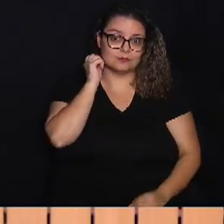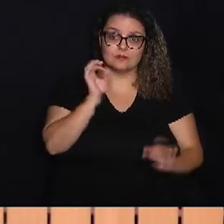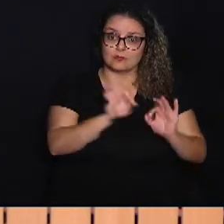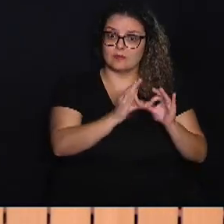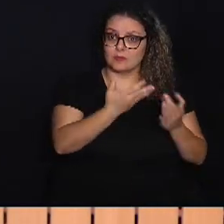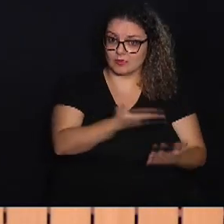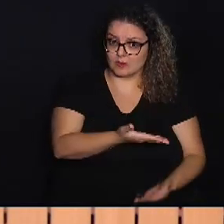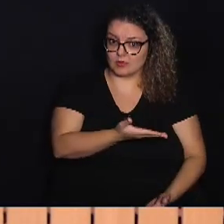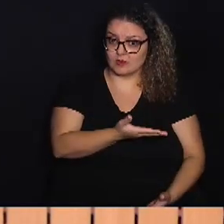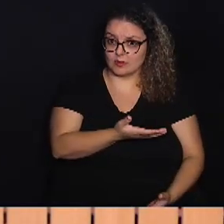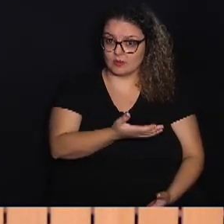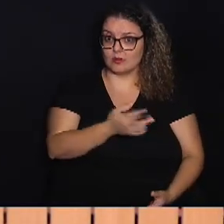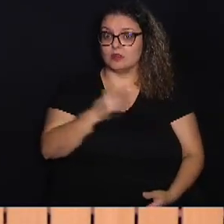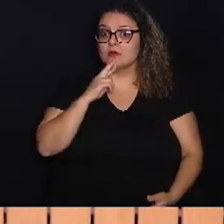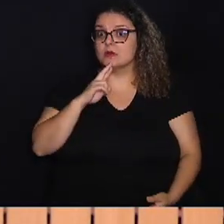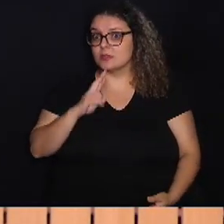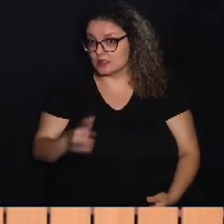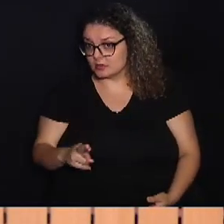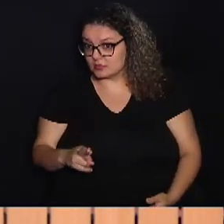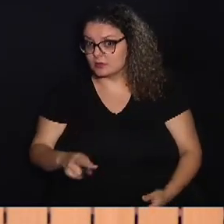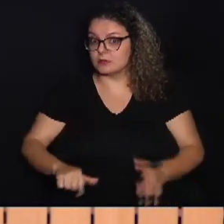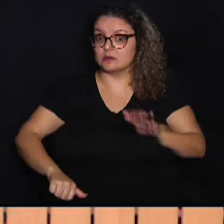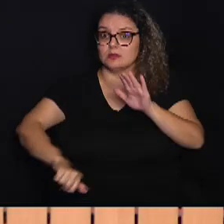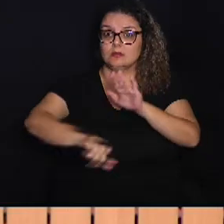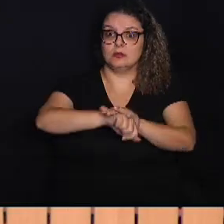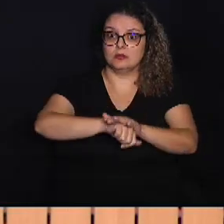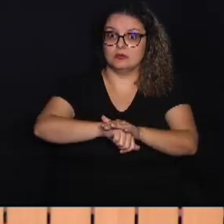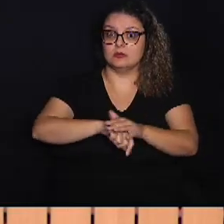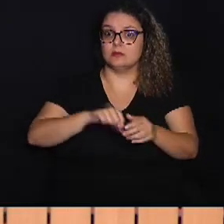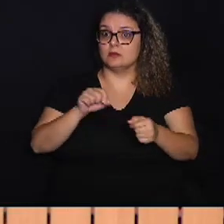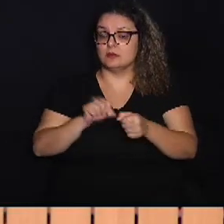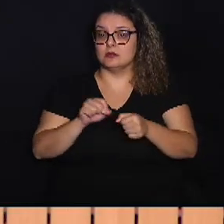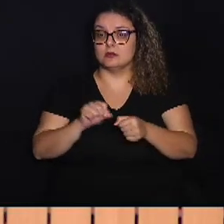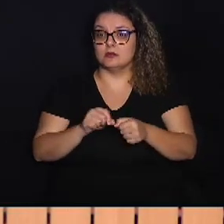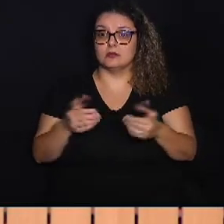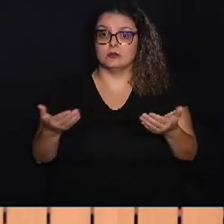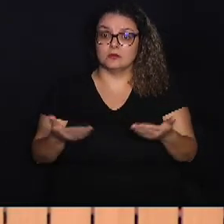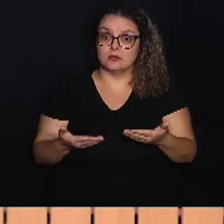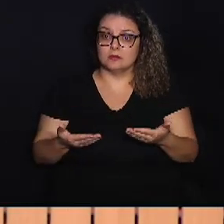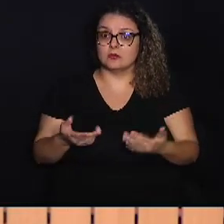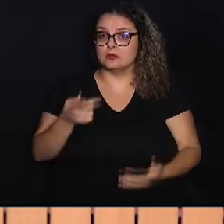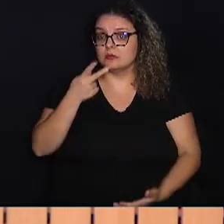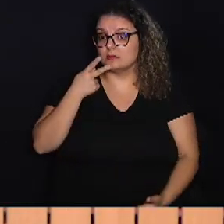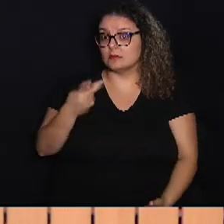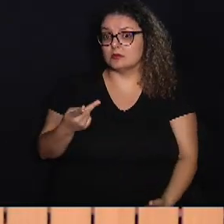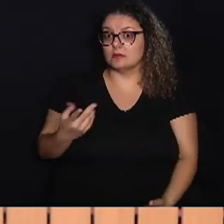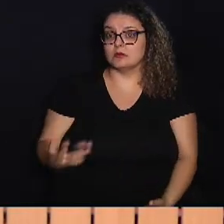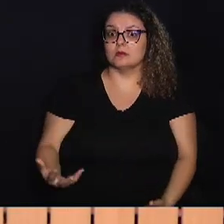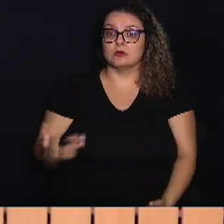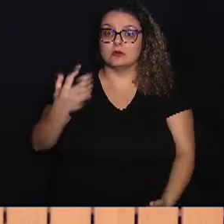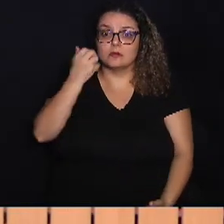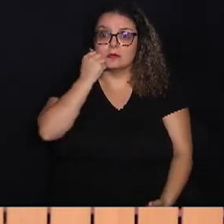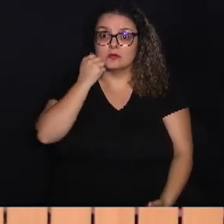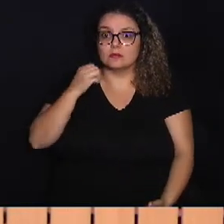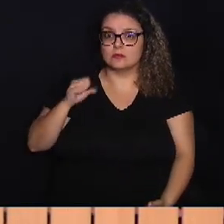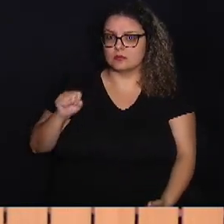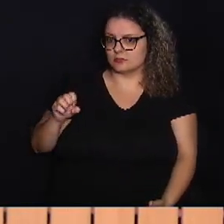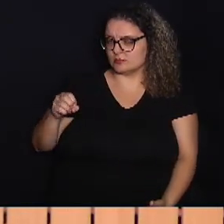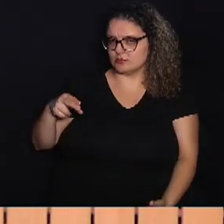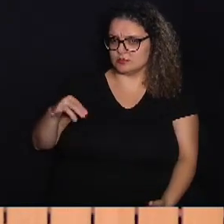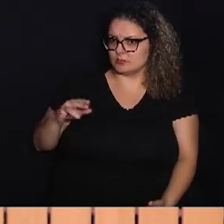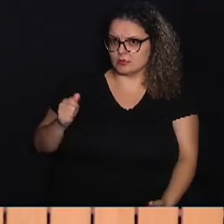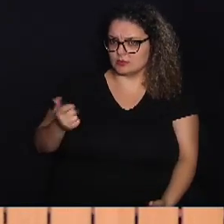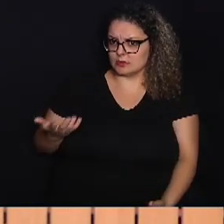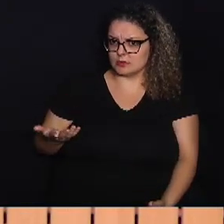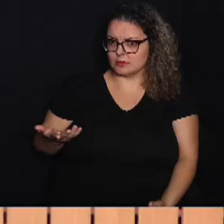deveria responder criminalmente pelo que fez agora está dizendo que quer adotar Sônia querendo dizer